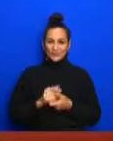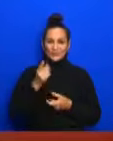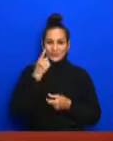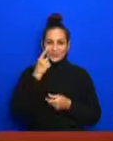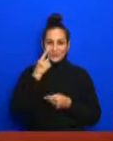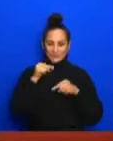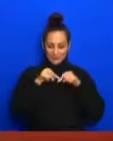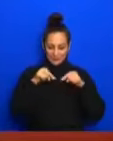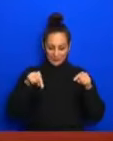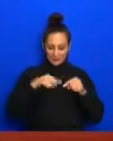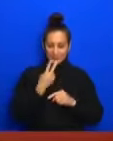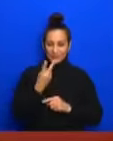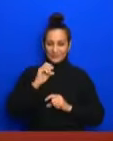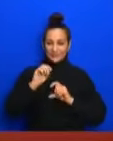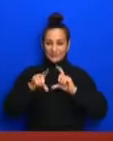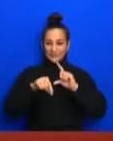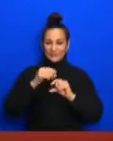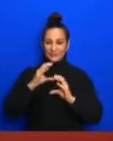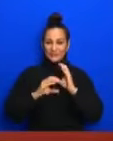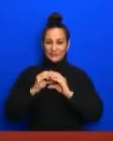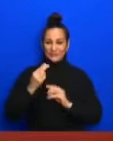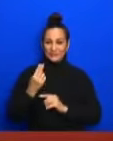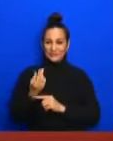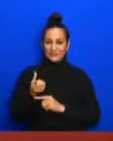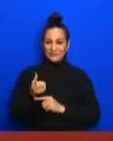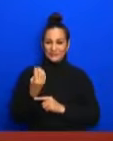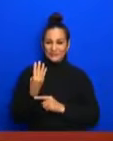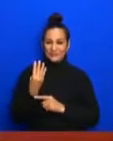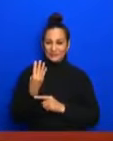Vamos conferir as 20 dezenas sorteadas no concurso